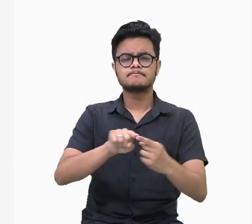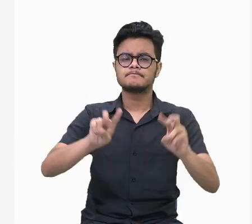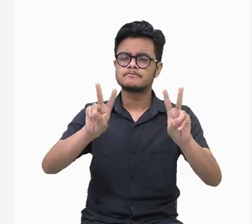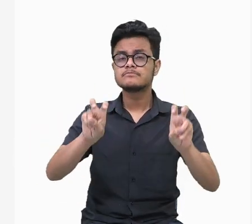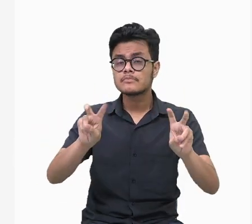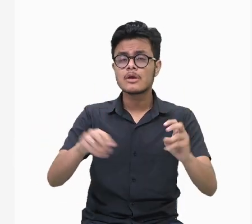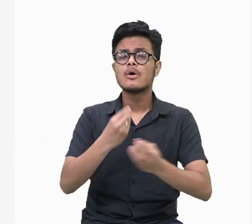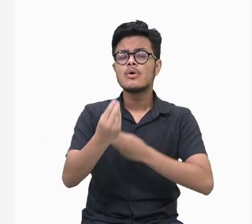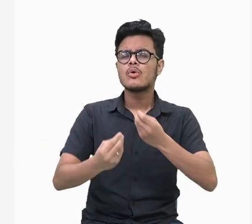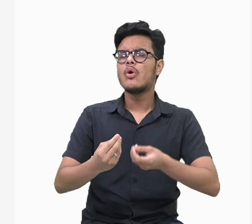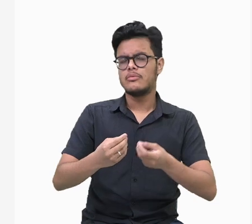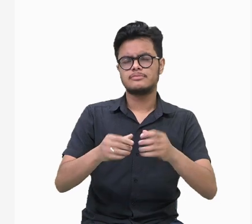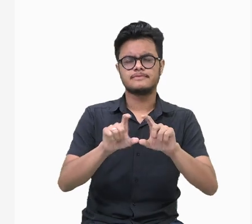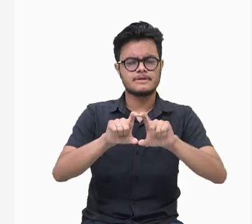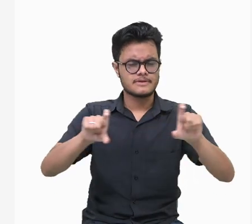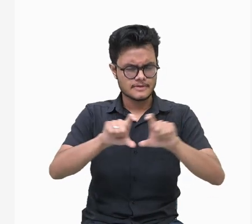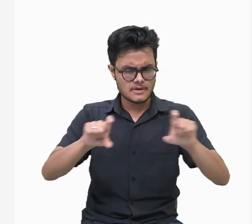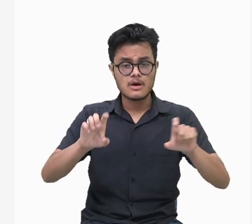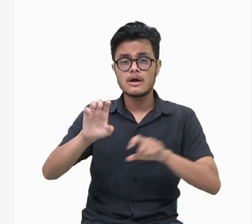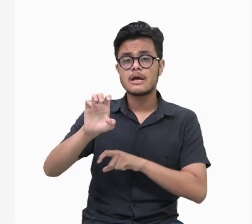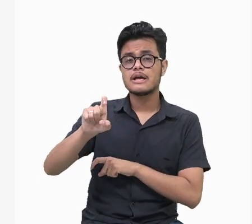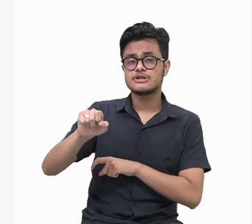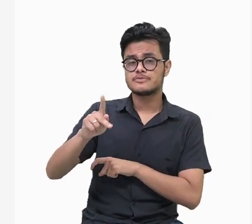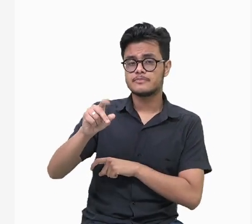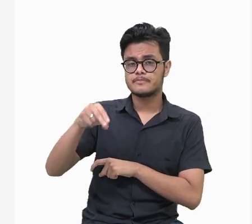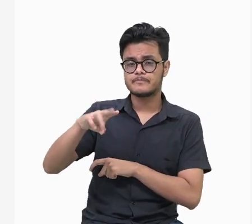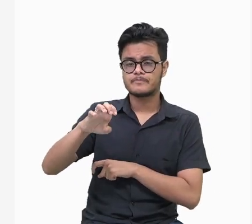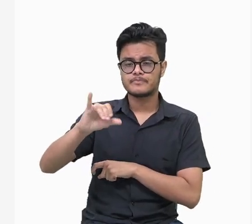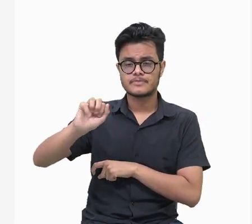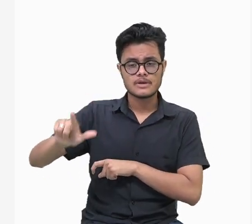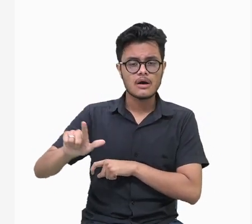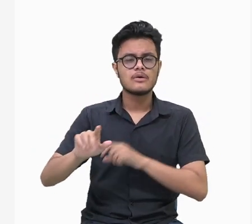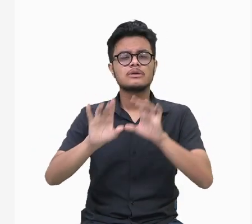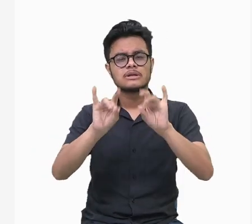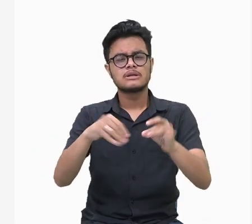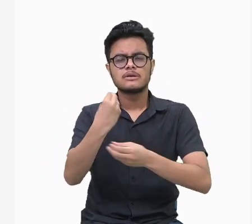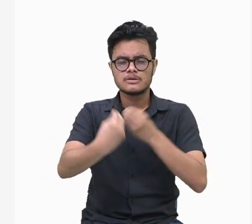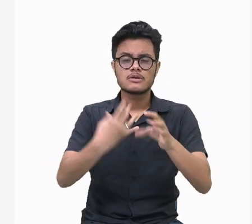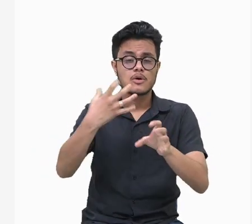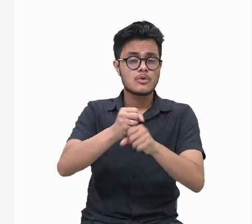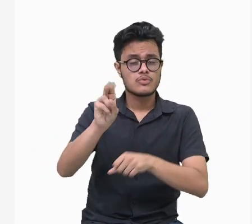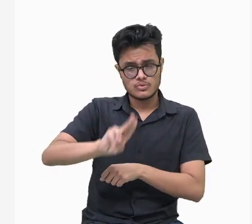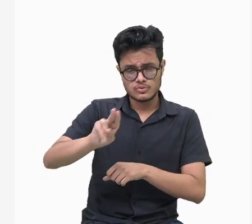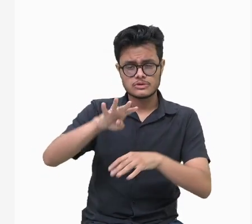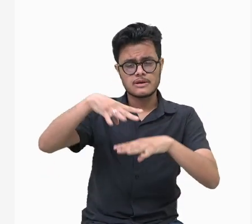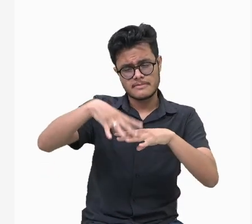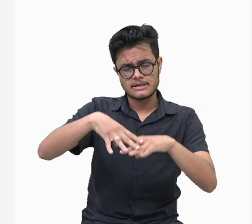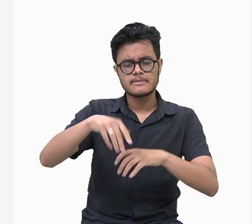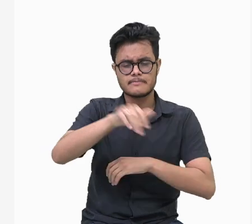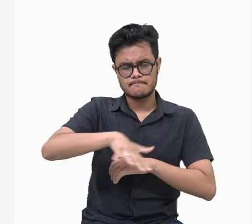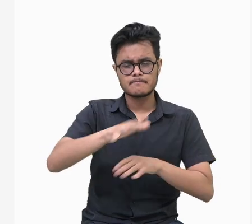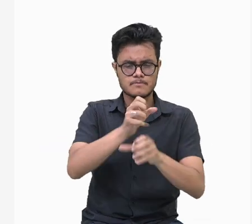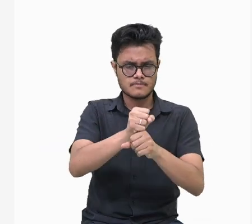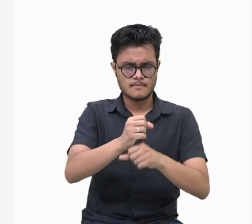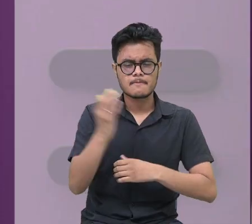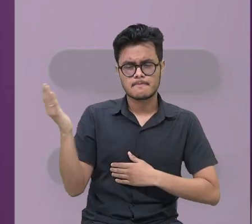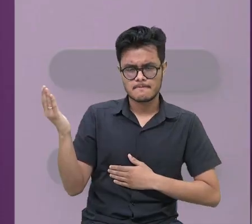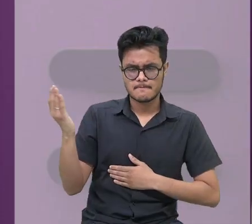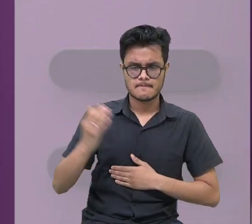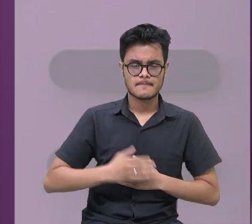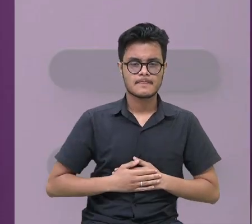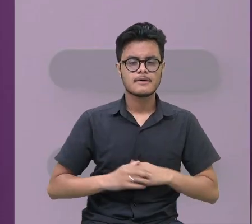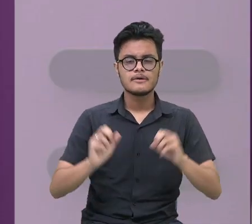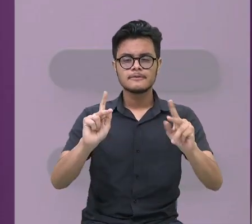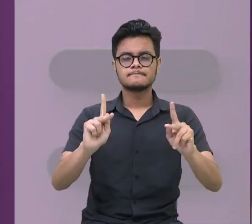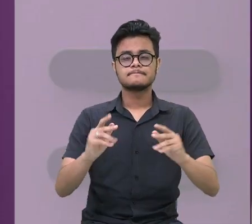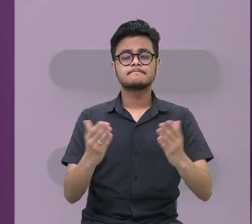conhecimento, função exponencial. E o nosso detalhamento são as aplicações de função exponencial,